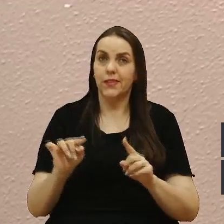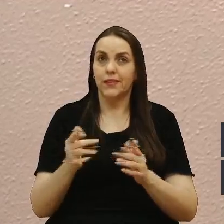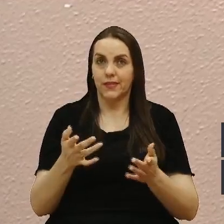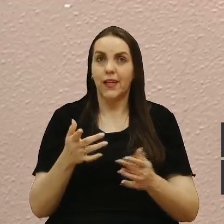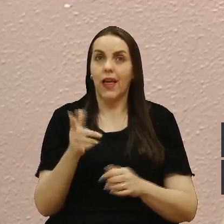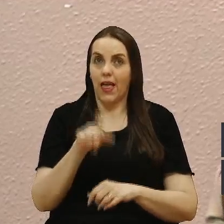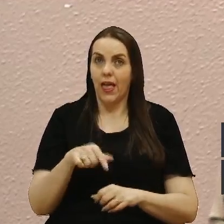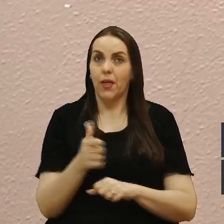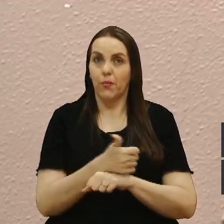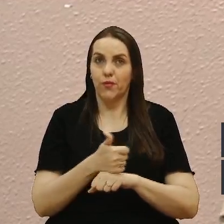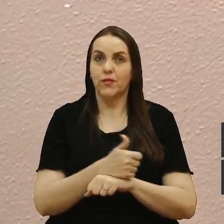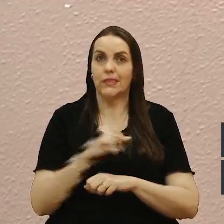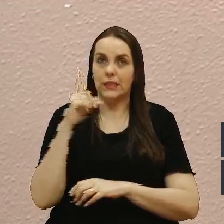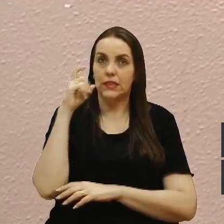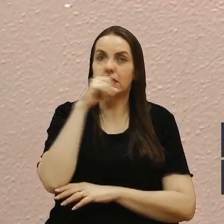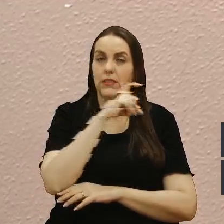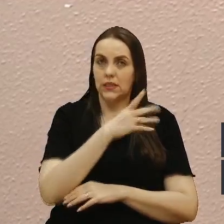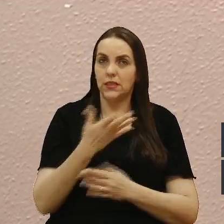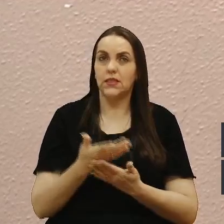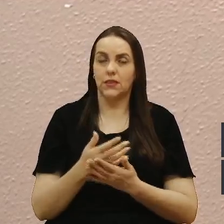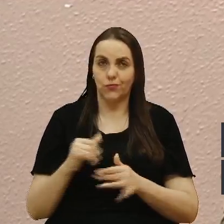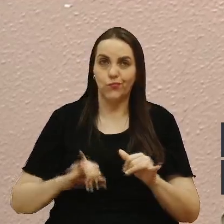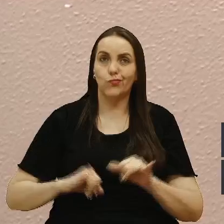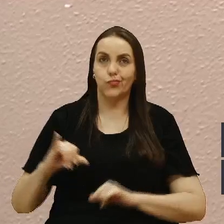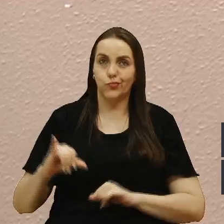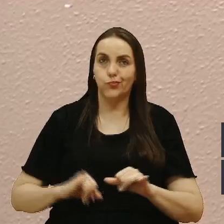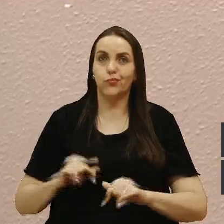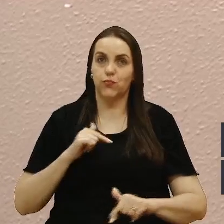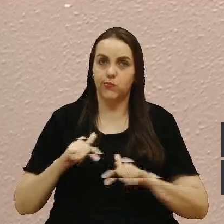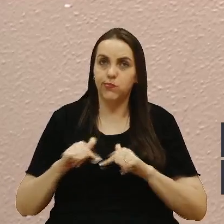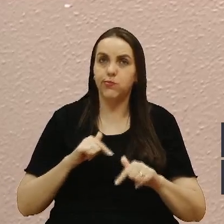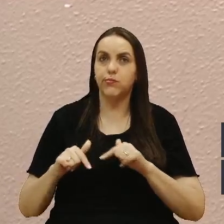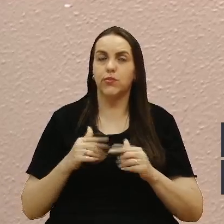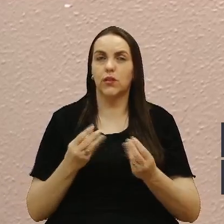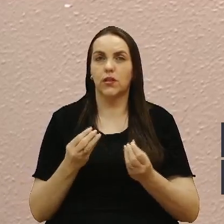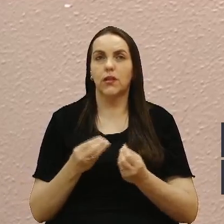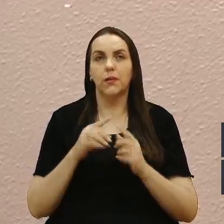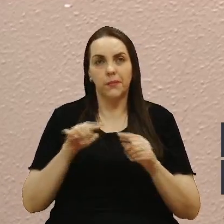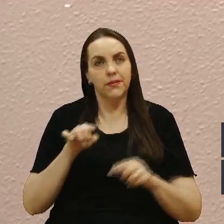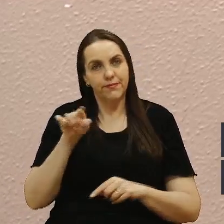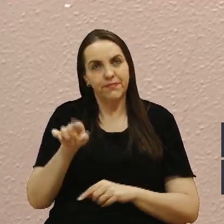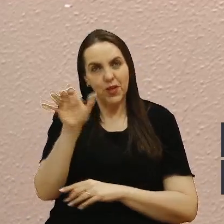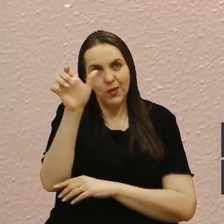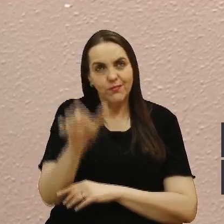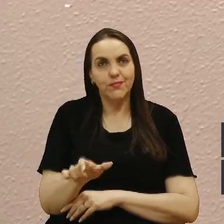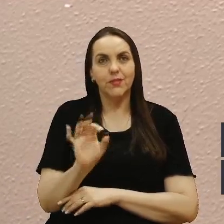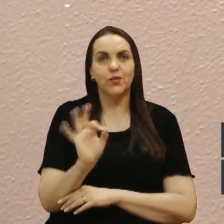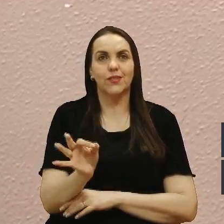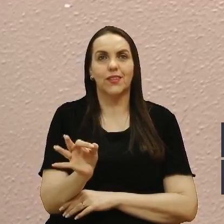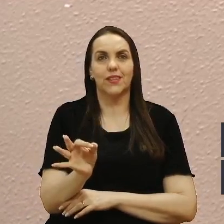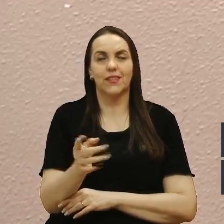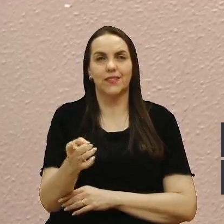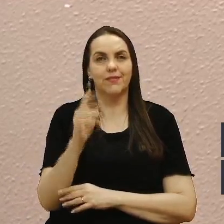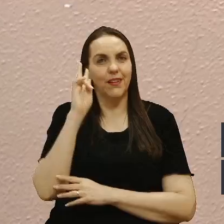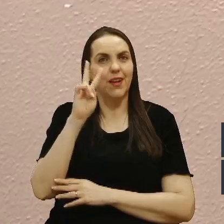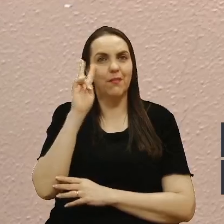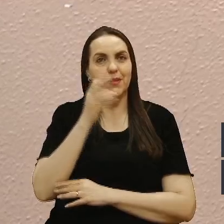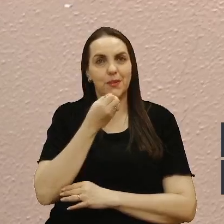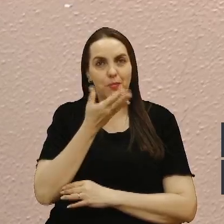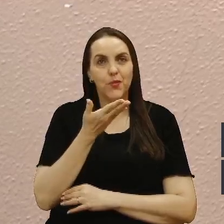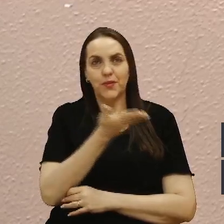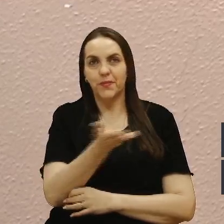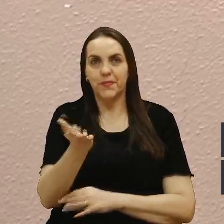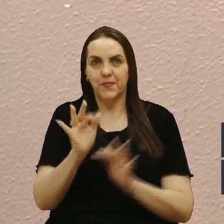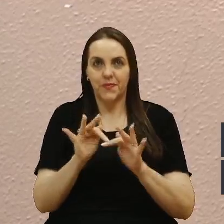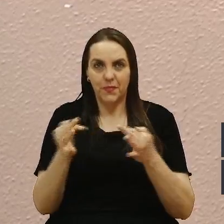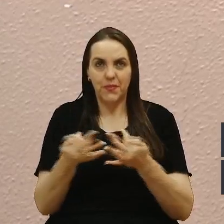profissão muito difícil, muito penosa, muitas vezes trabalhosa mesmo, mas o seu Luiz, com certeza, deixou boas lembranças para sua família, para